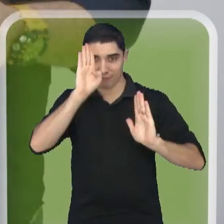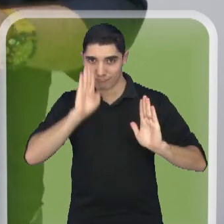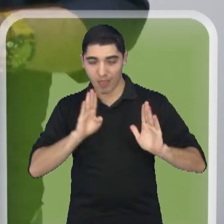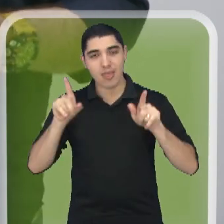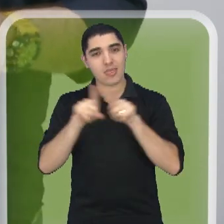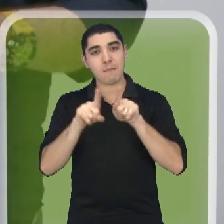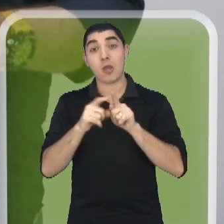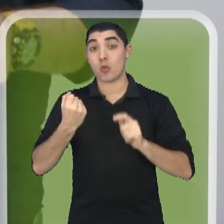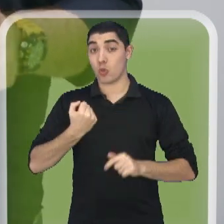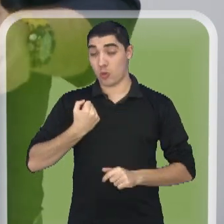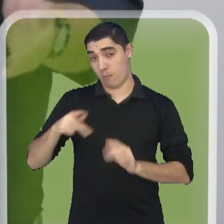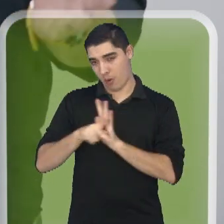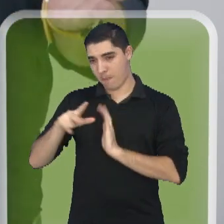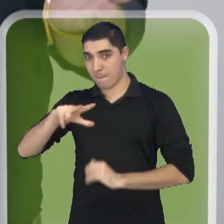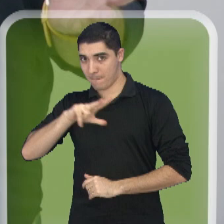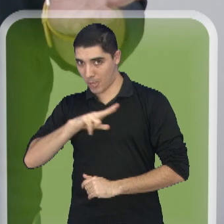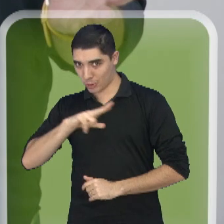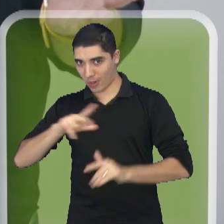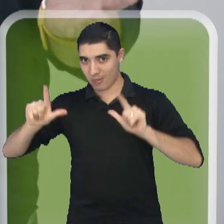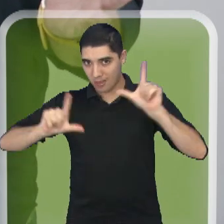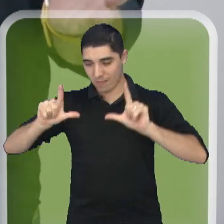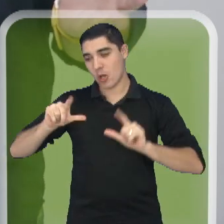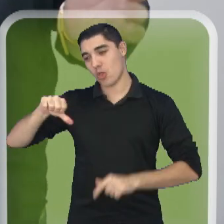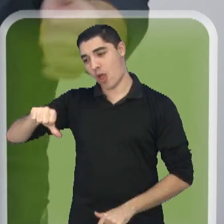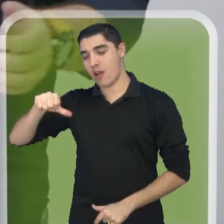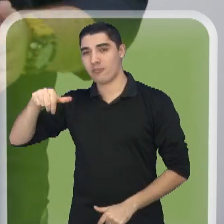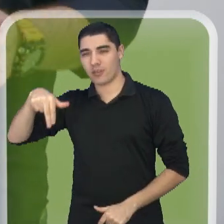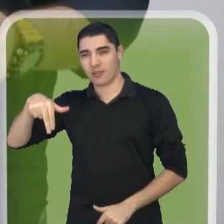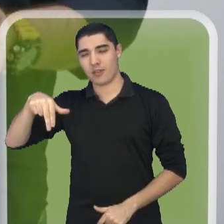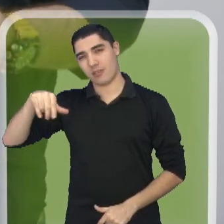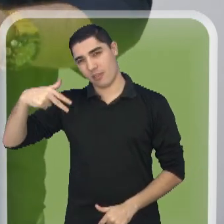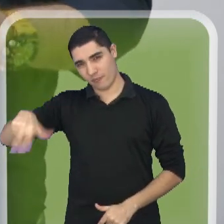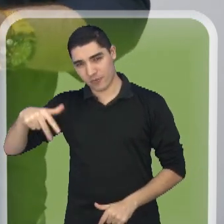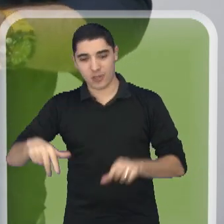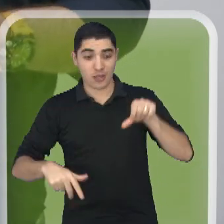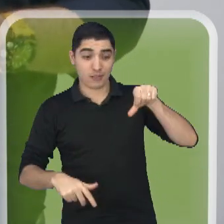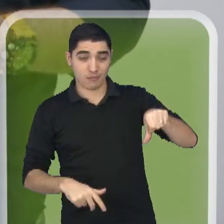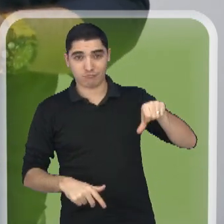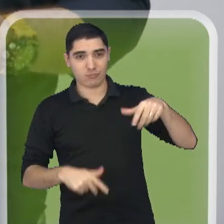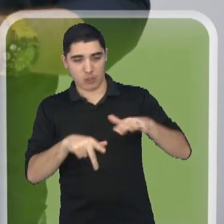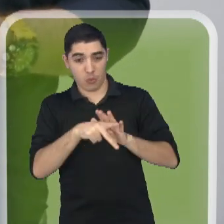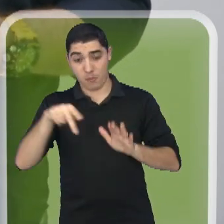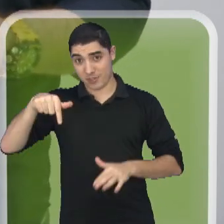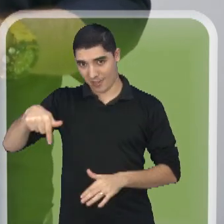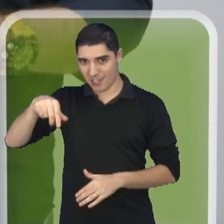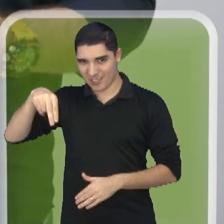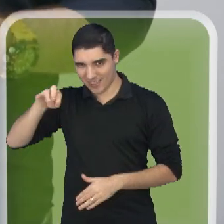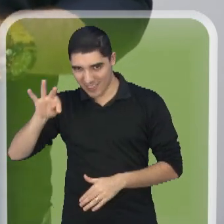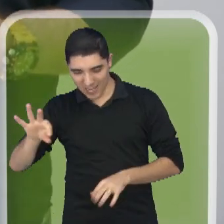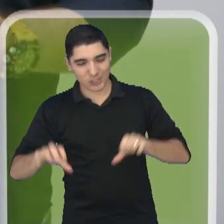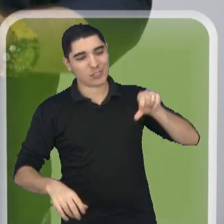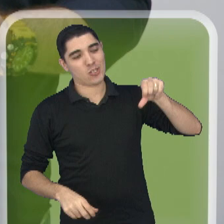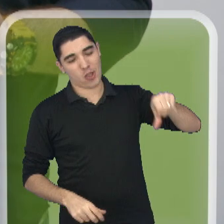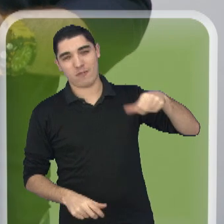aberta, além do canal 7 da NET 9 da Vivo TV. Estamos também na internet em